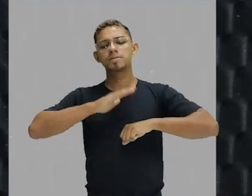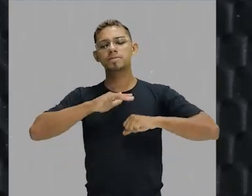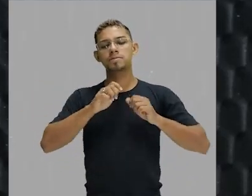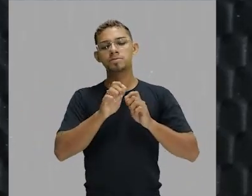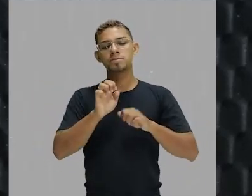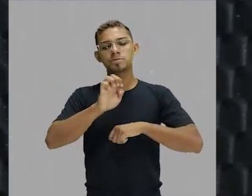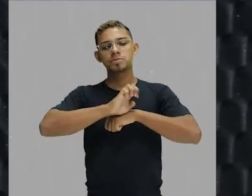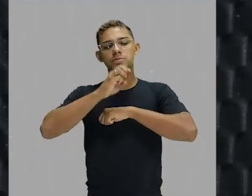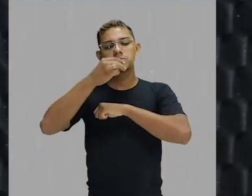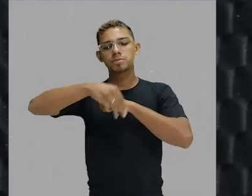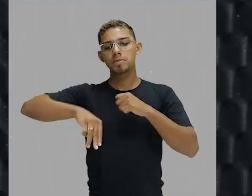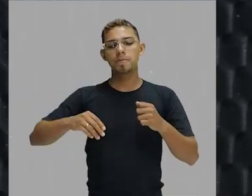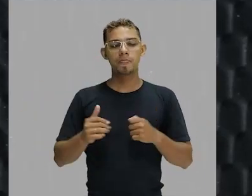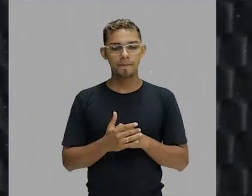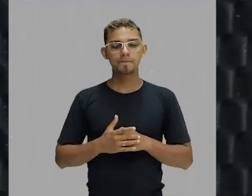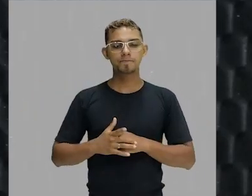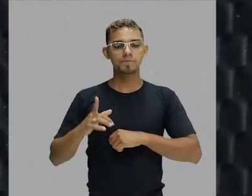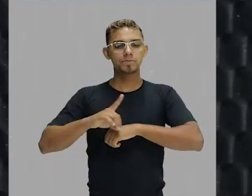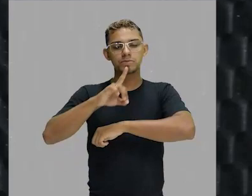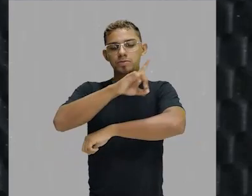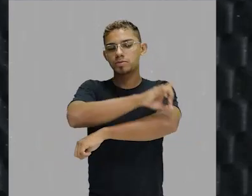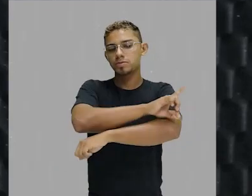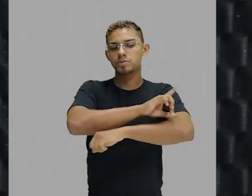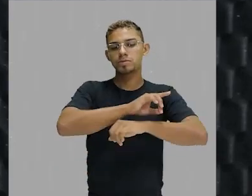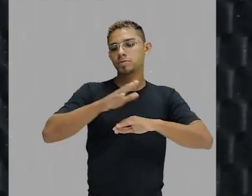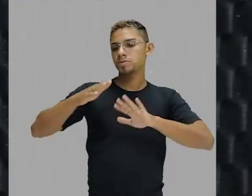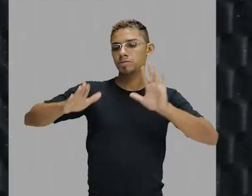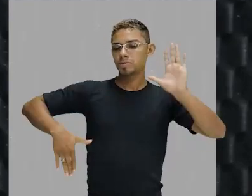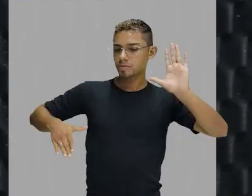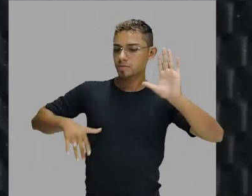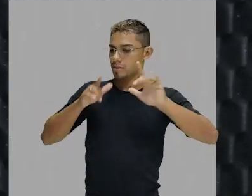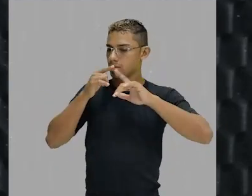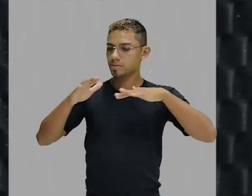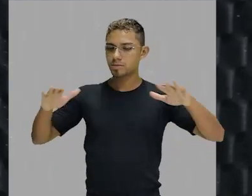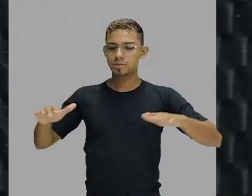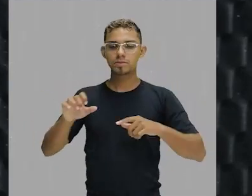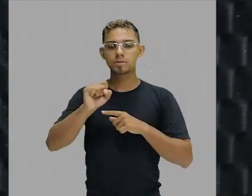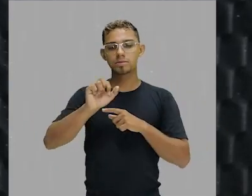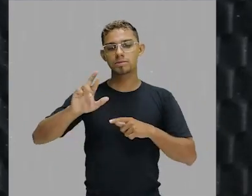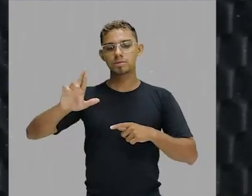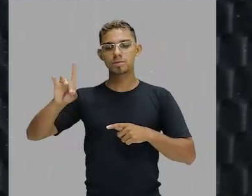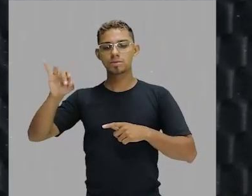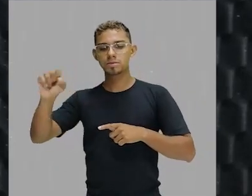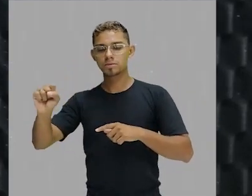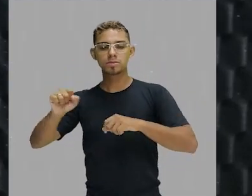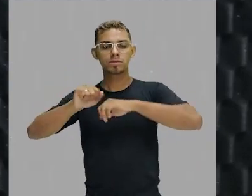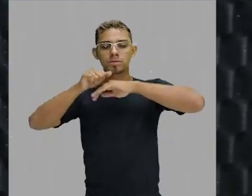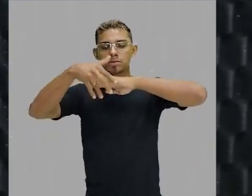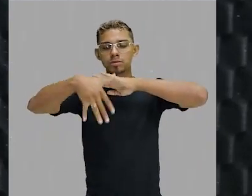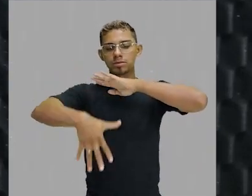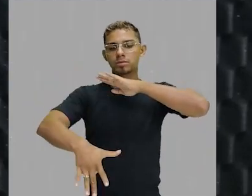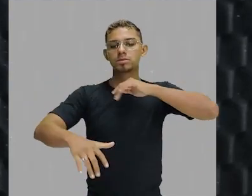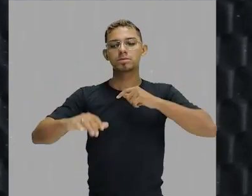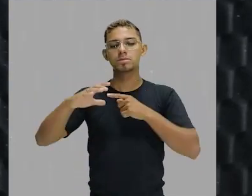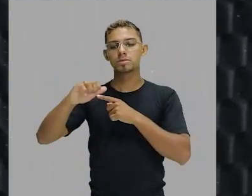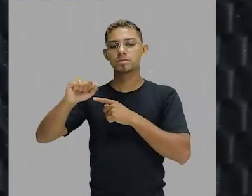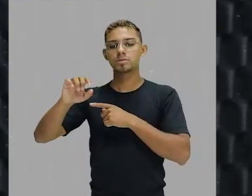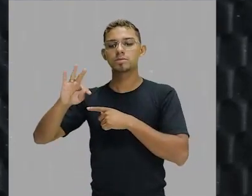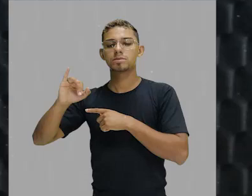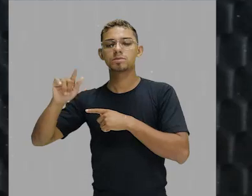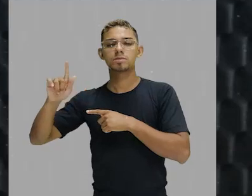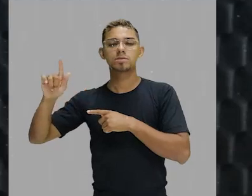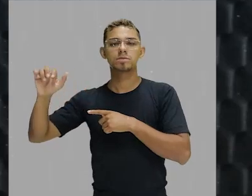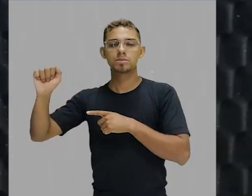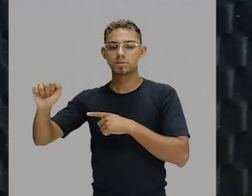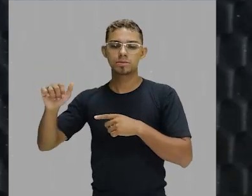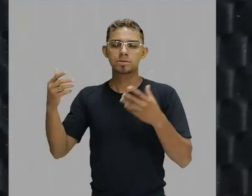gigantesco. Vai de desertos a praias, de praias a cerrados, de cerrado a cachoeiras, de cachoeira a caatinga, de caatinga a floresta amazônica.